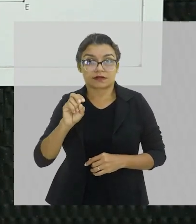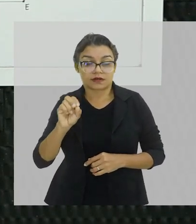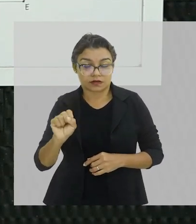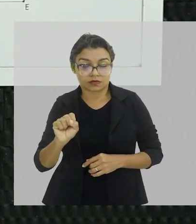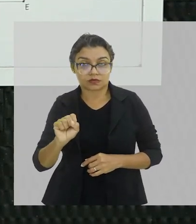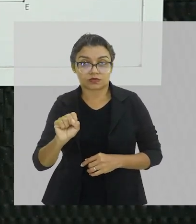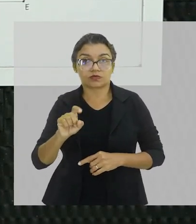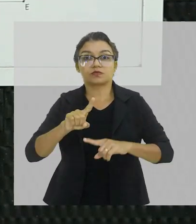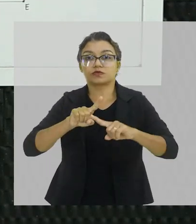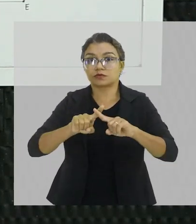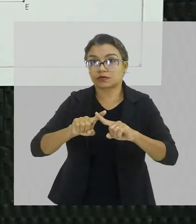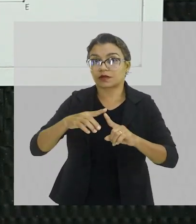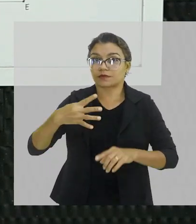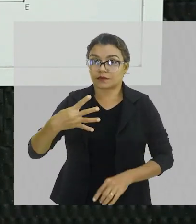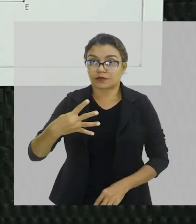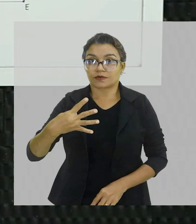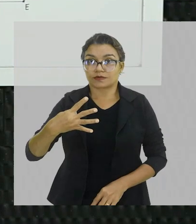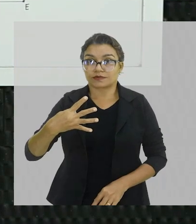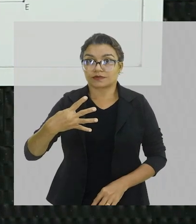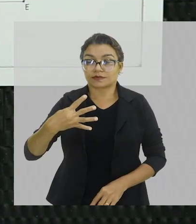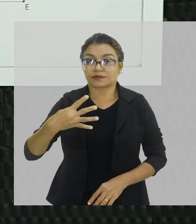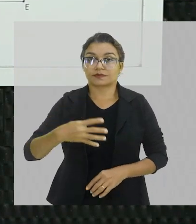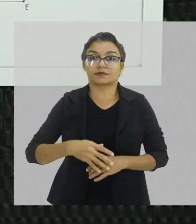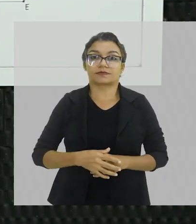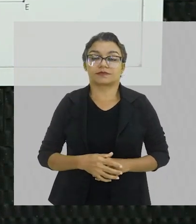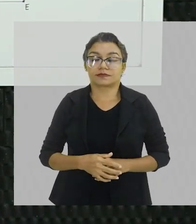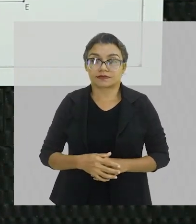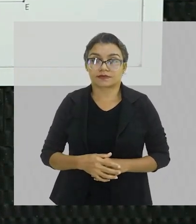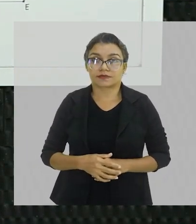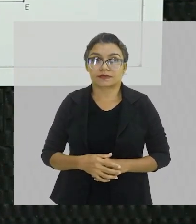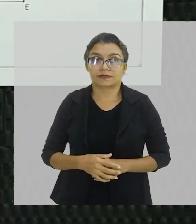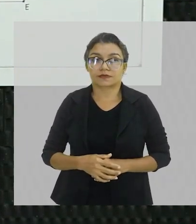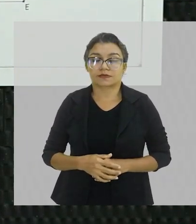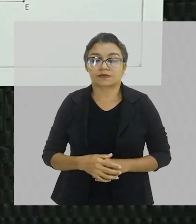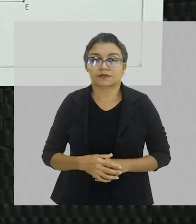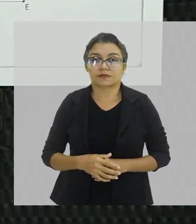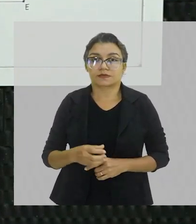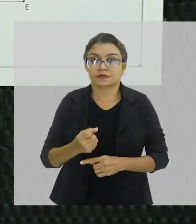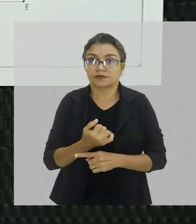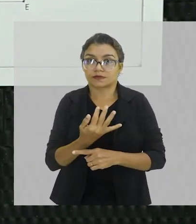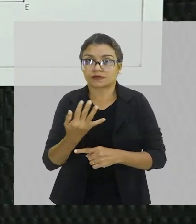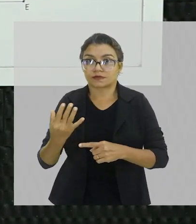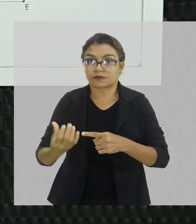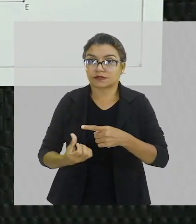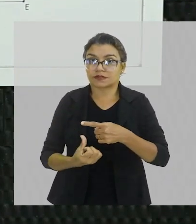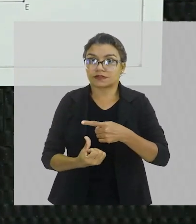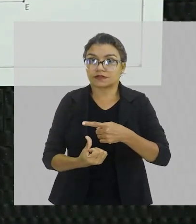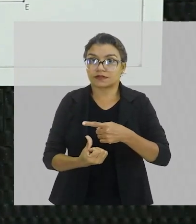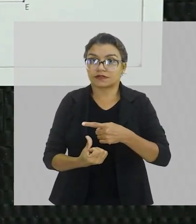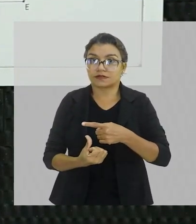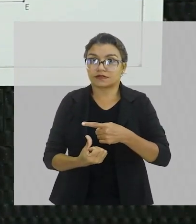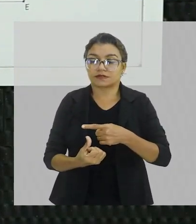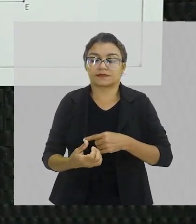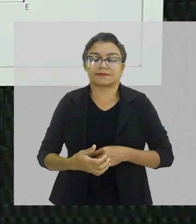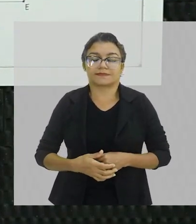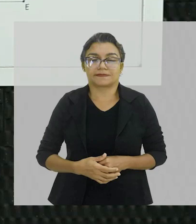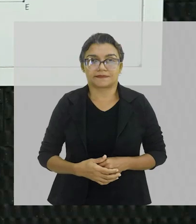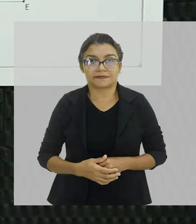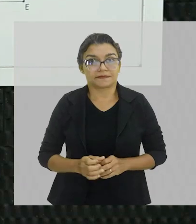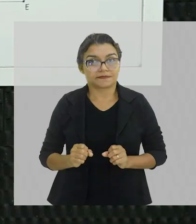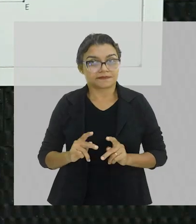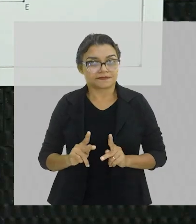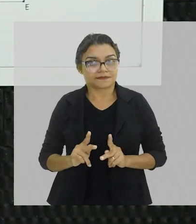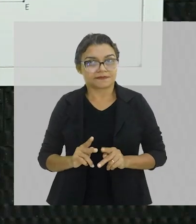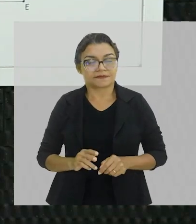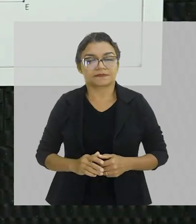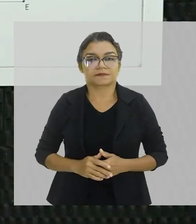multiplicado por 4, isso aqui dividido por 6. Certinho,